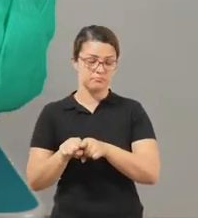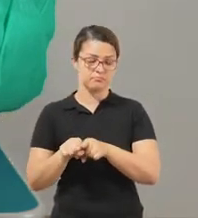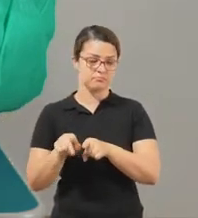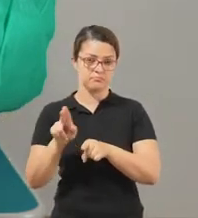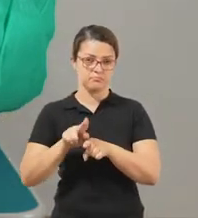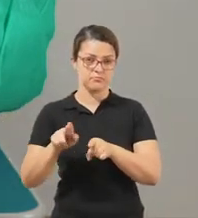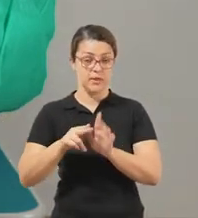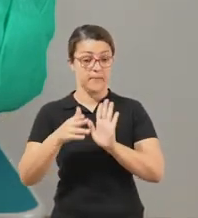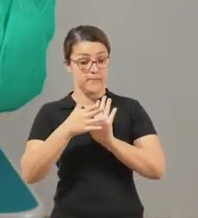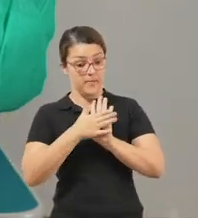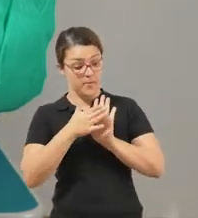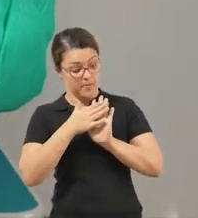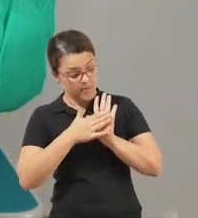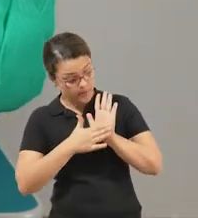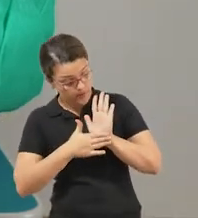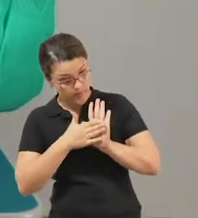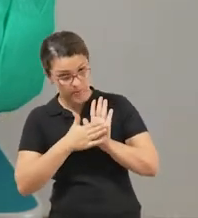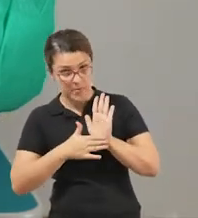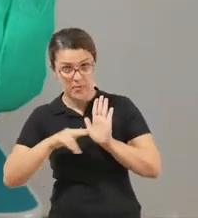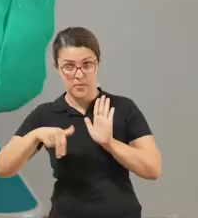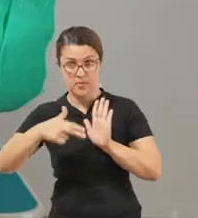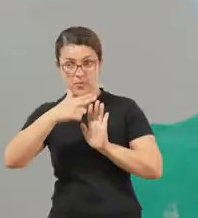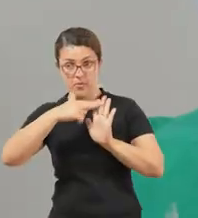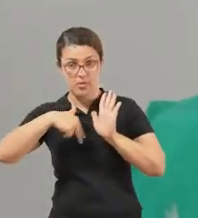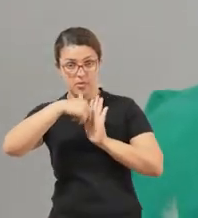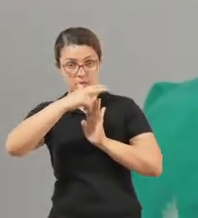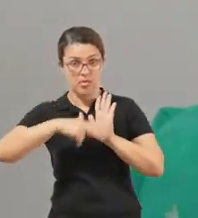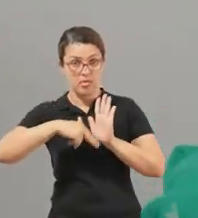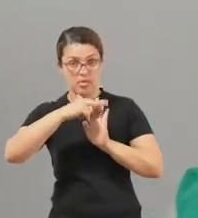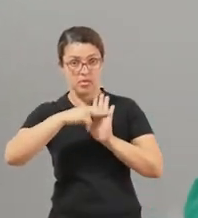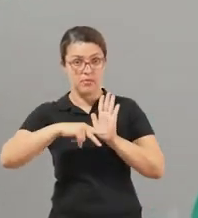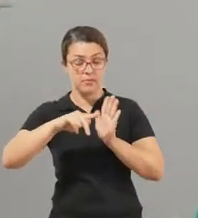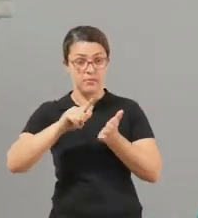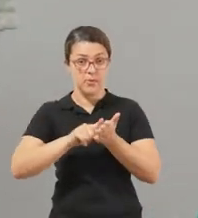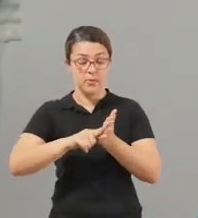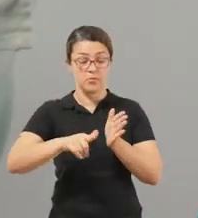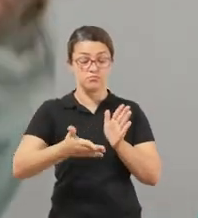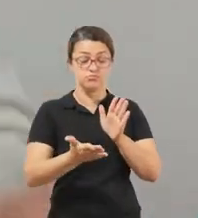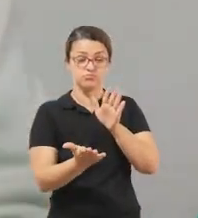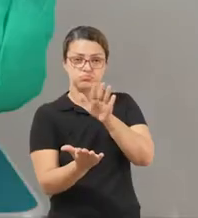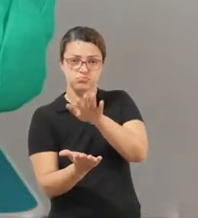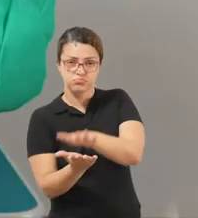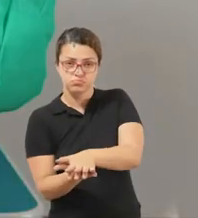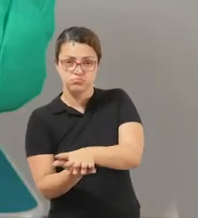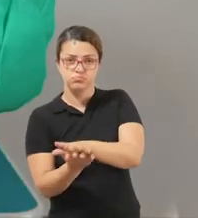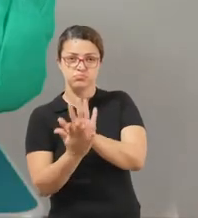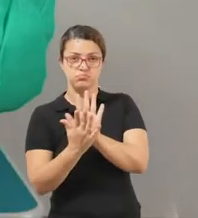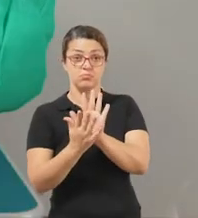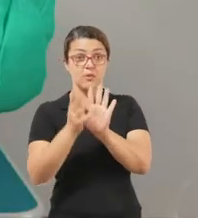alguns personagens que vai encontrar na história, como a galinha,